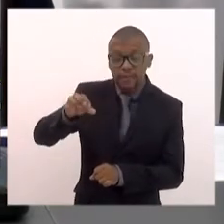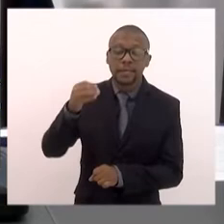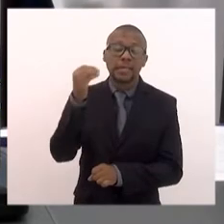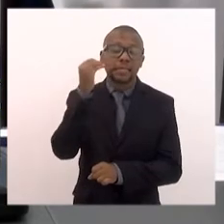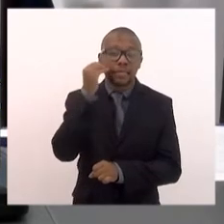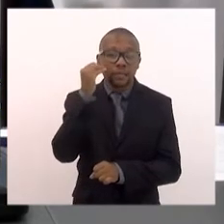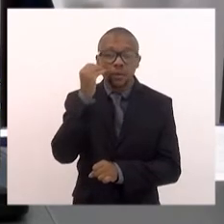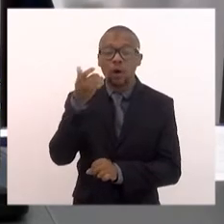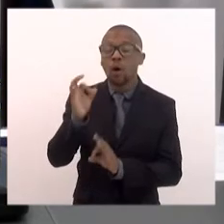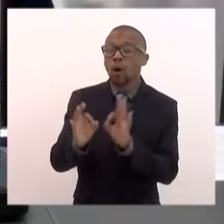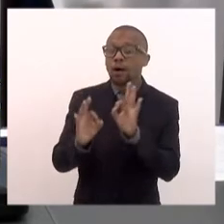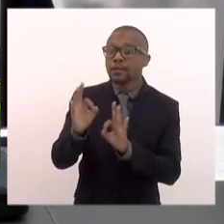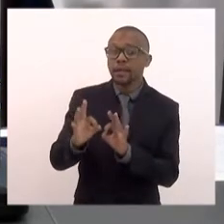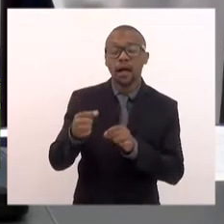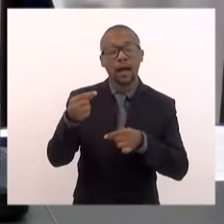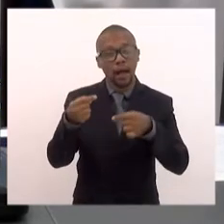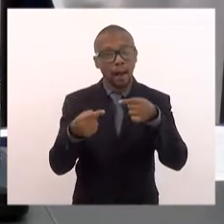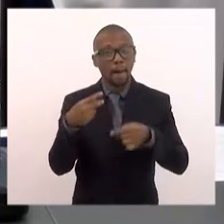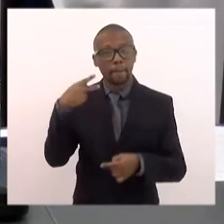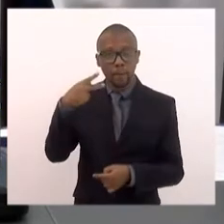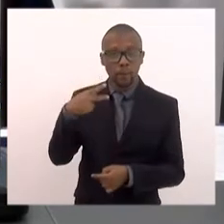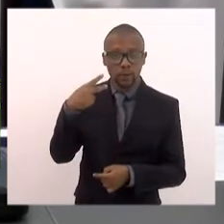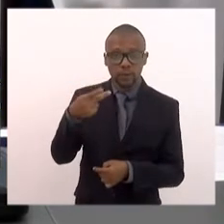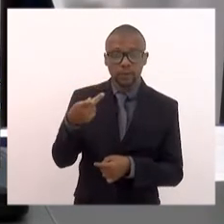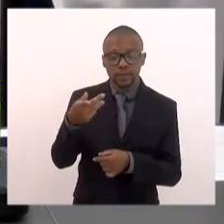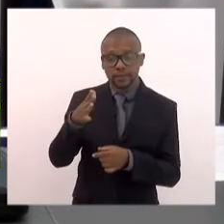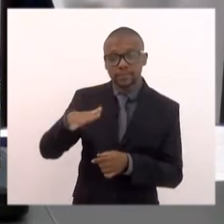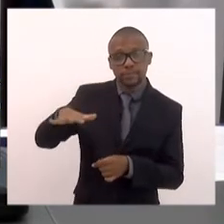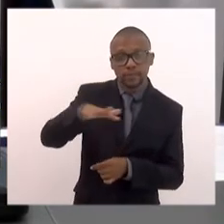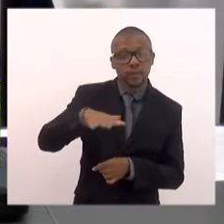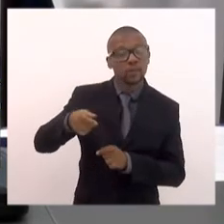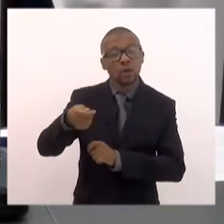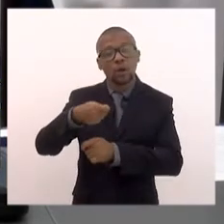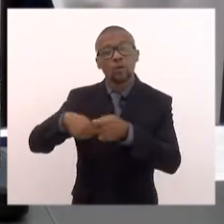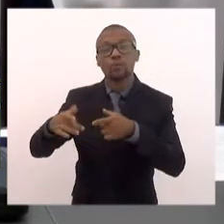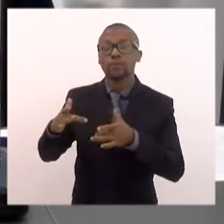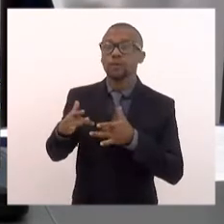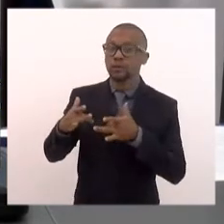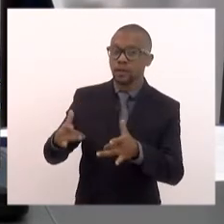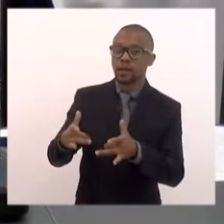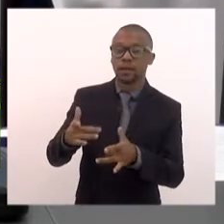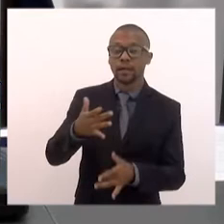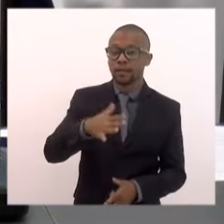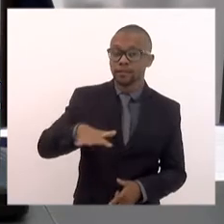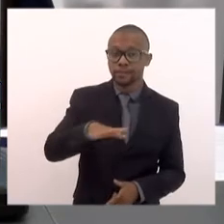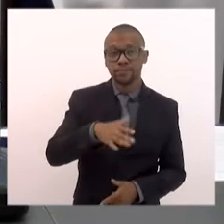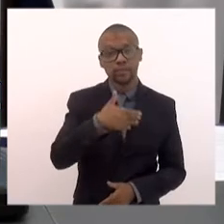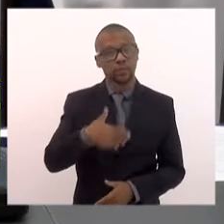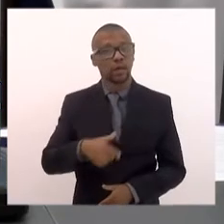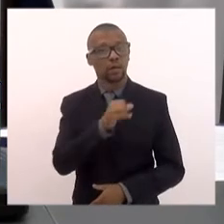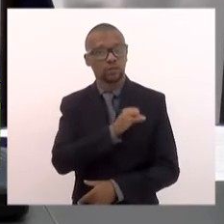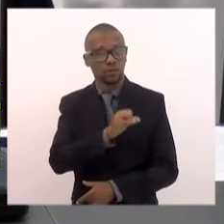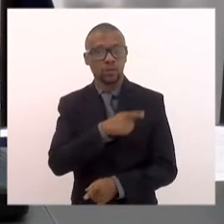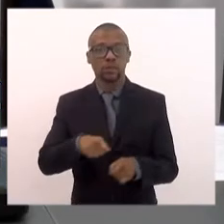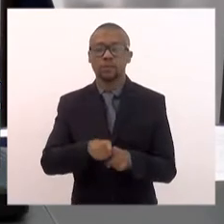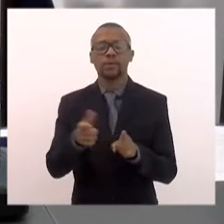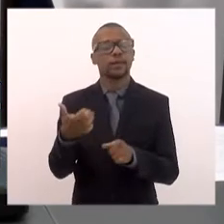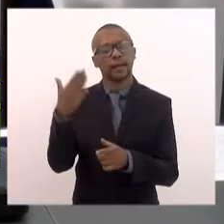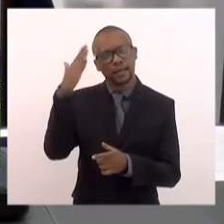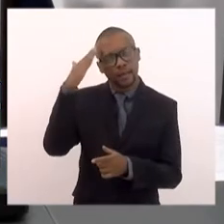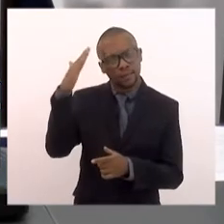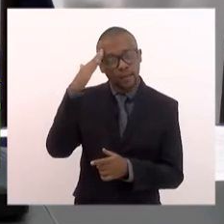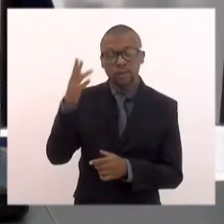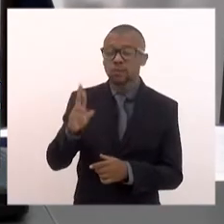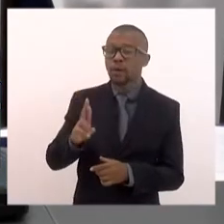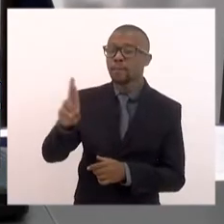Ecosol no Estado, né, a lei que institui a Política Estadual de Economia Solidária no âmbito do Estado do Rio de Janeiro. Então, queria também saber do